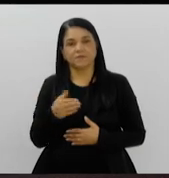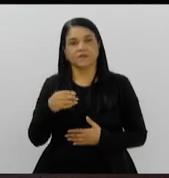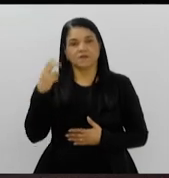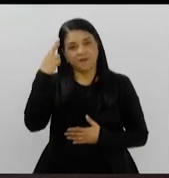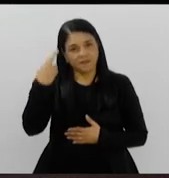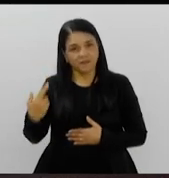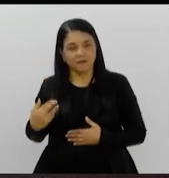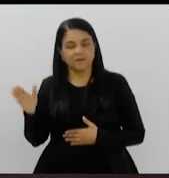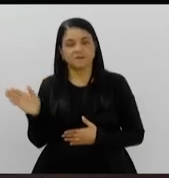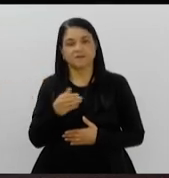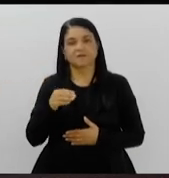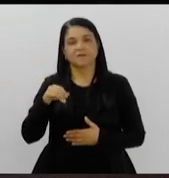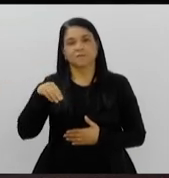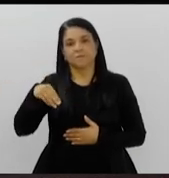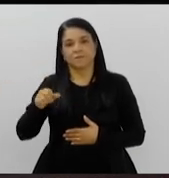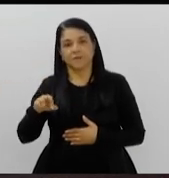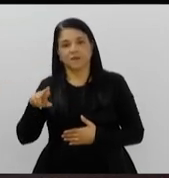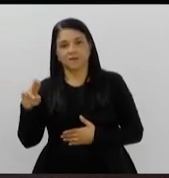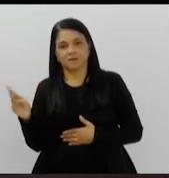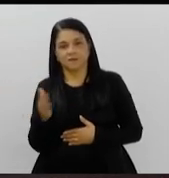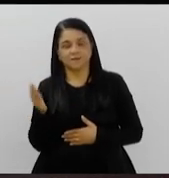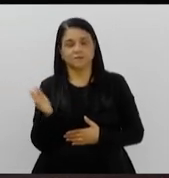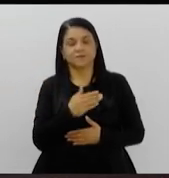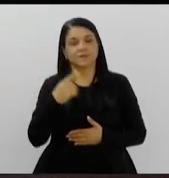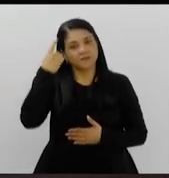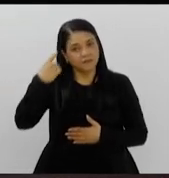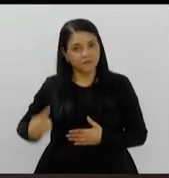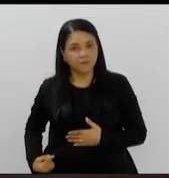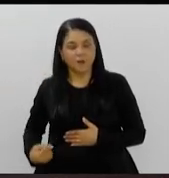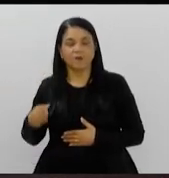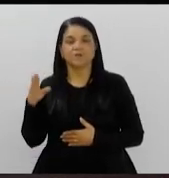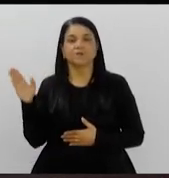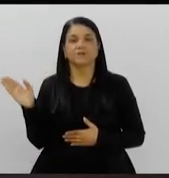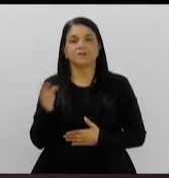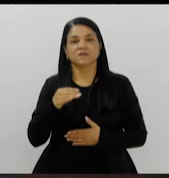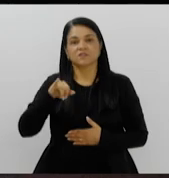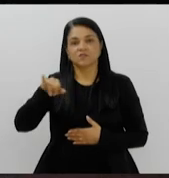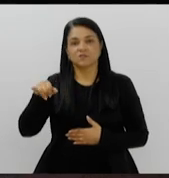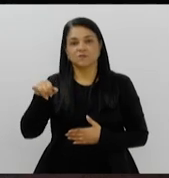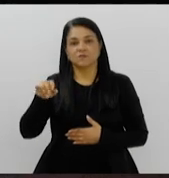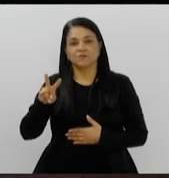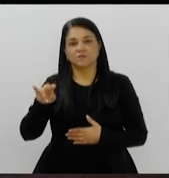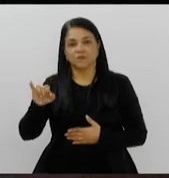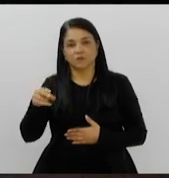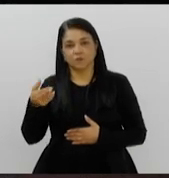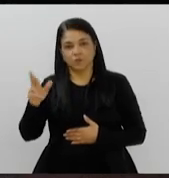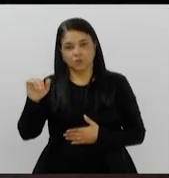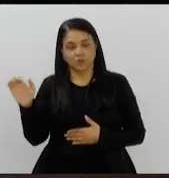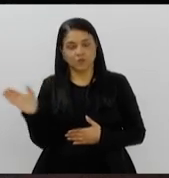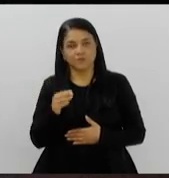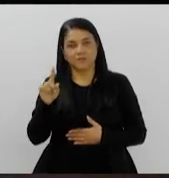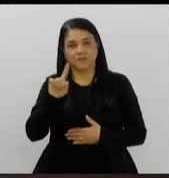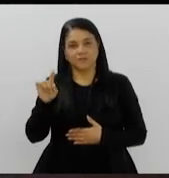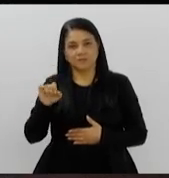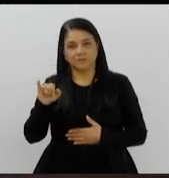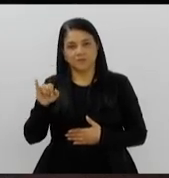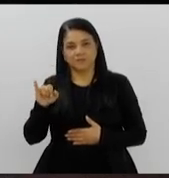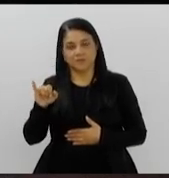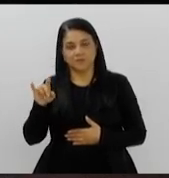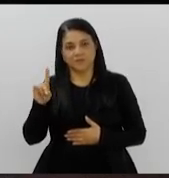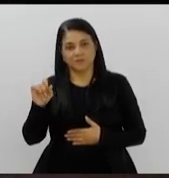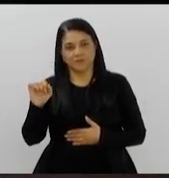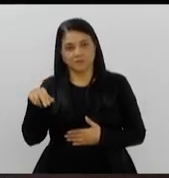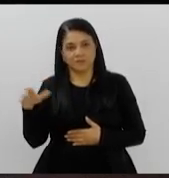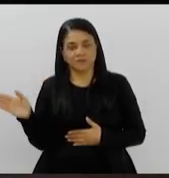Dani Balbi, Flávio Serafini, Vitor Júnior, Tia Ju, Zeidan e Andrezinho.